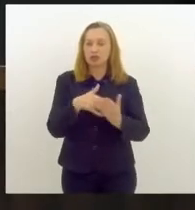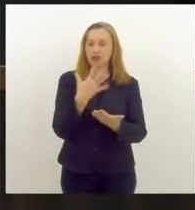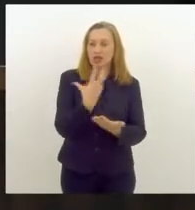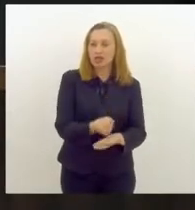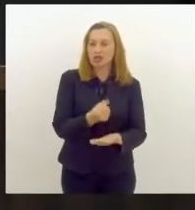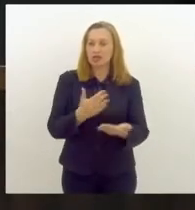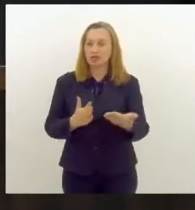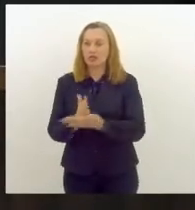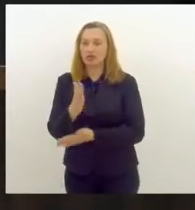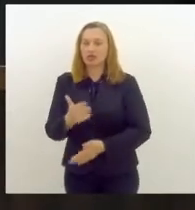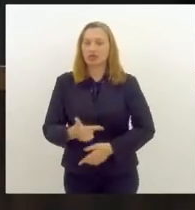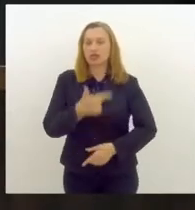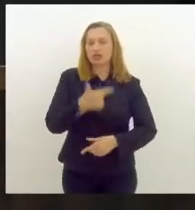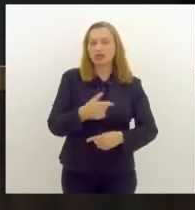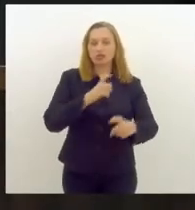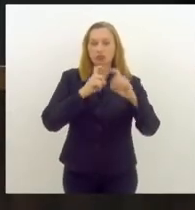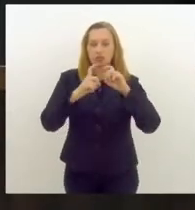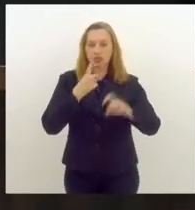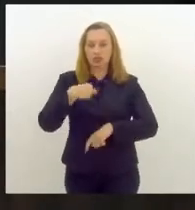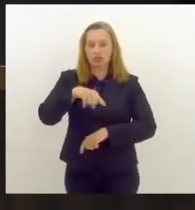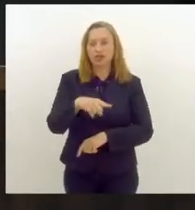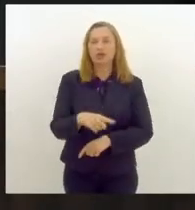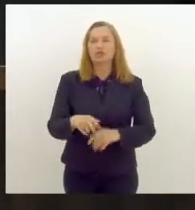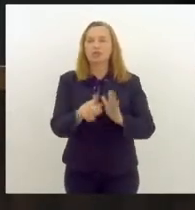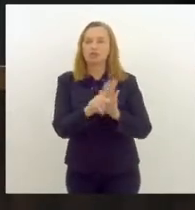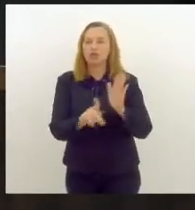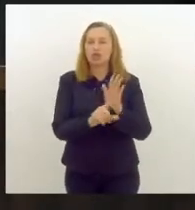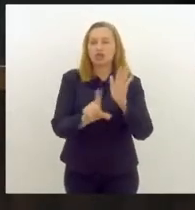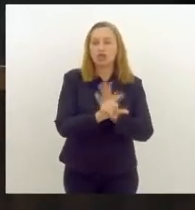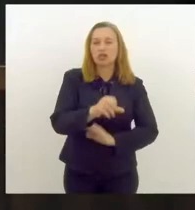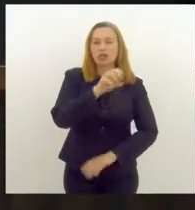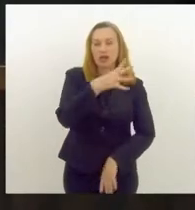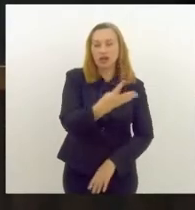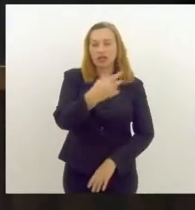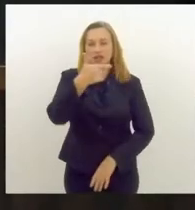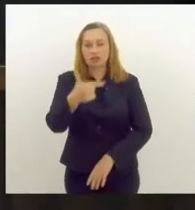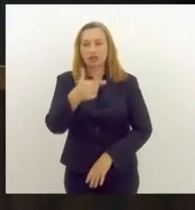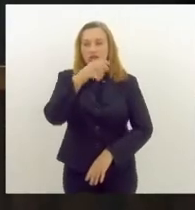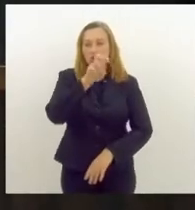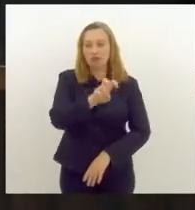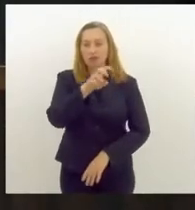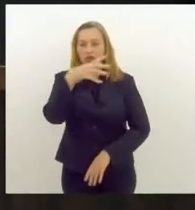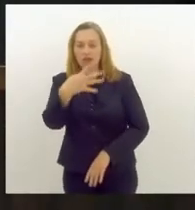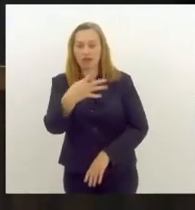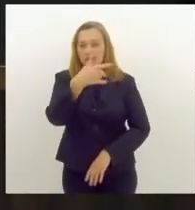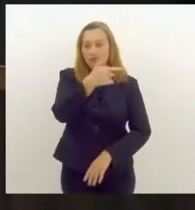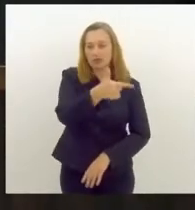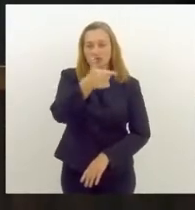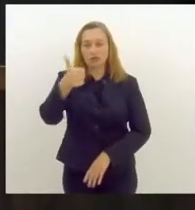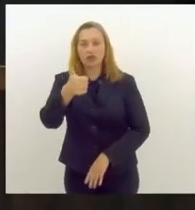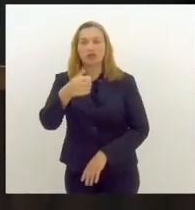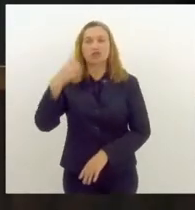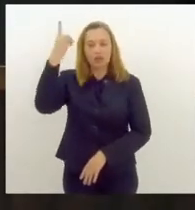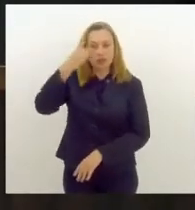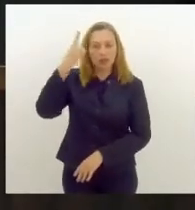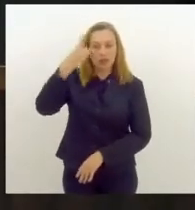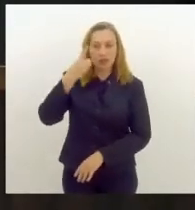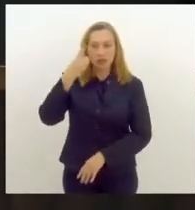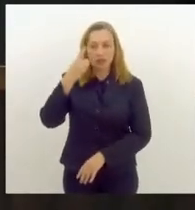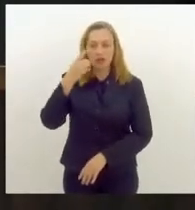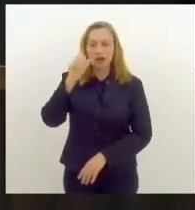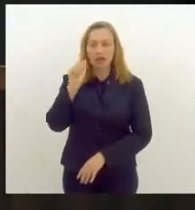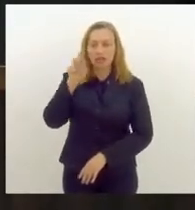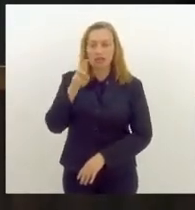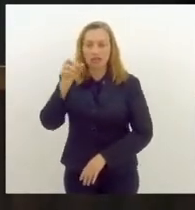do vencido para a segunda discussão. Projeto de lei número 4254 de 21, de autoria do deputado Anderson Moraes, que institui o